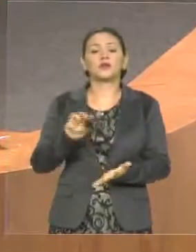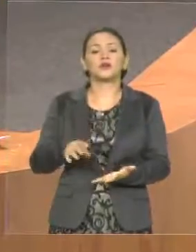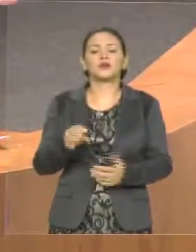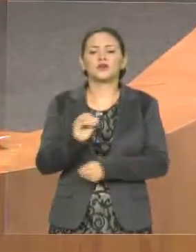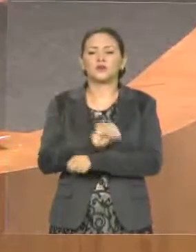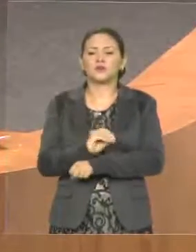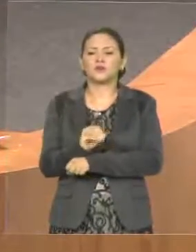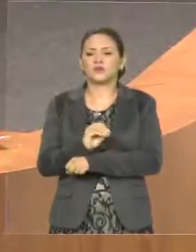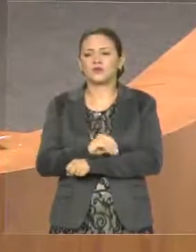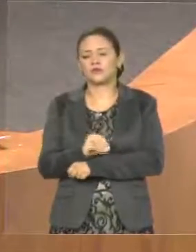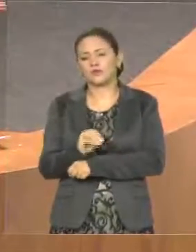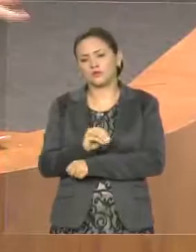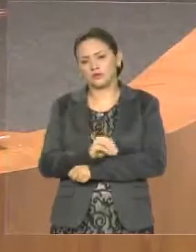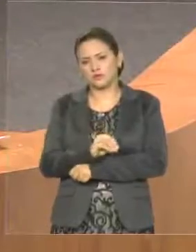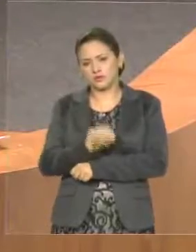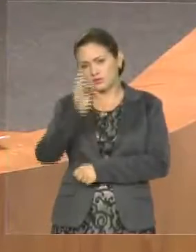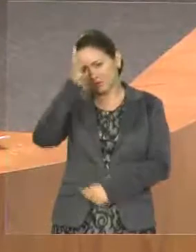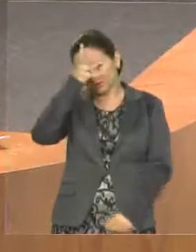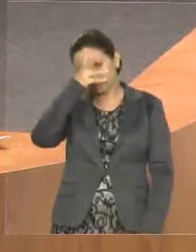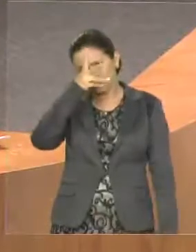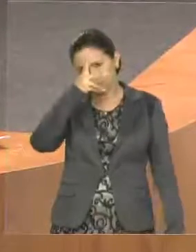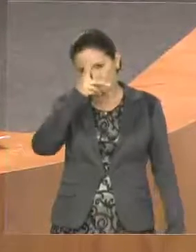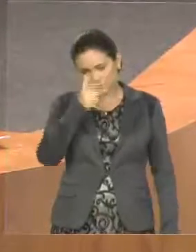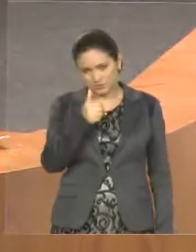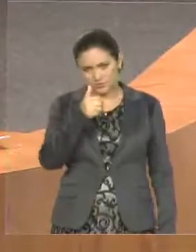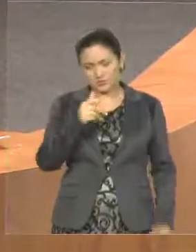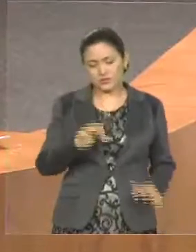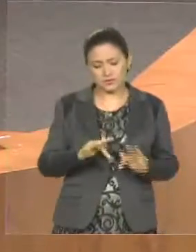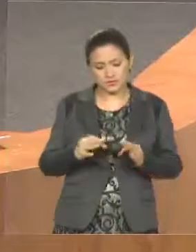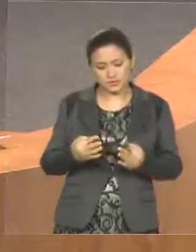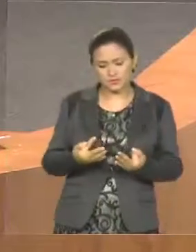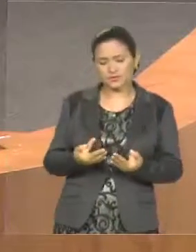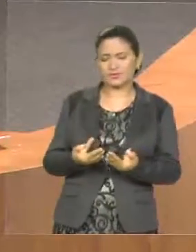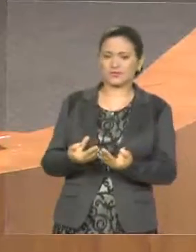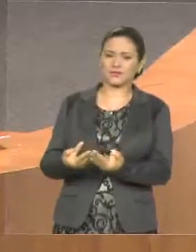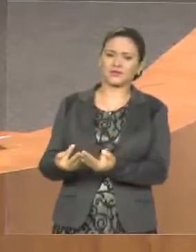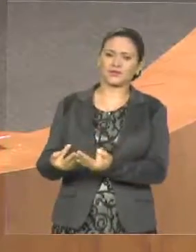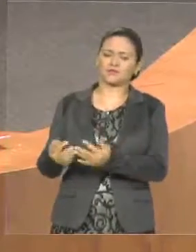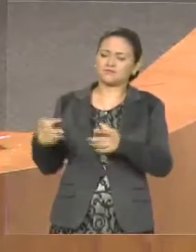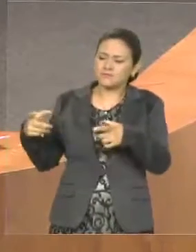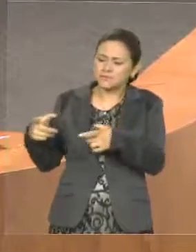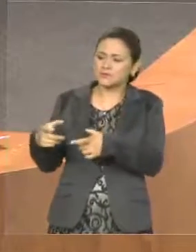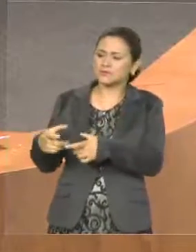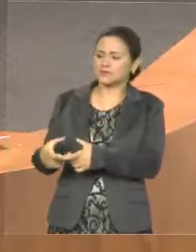o agricultor familiar. É agora, a vez da perseguição,